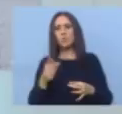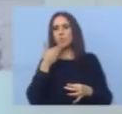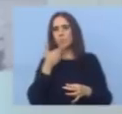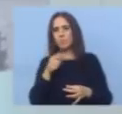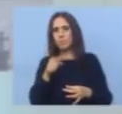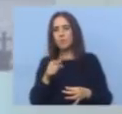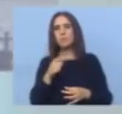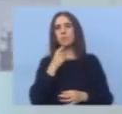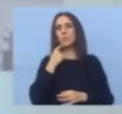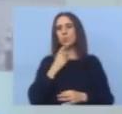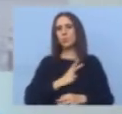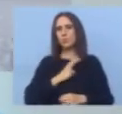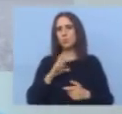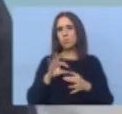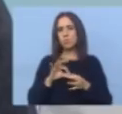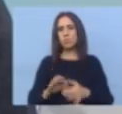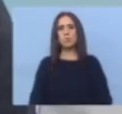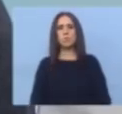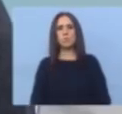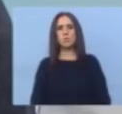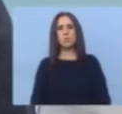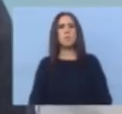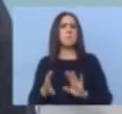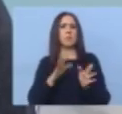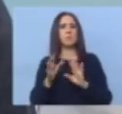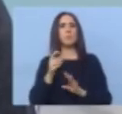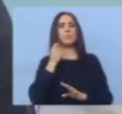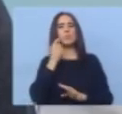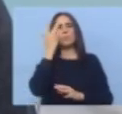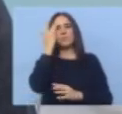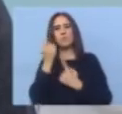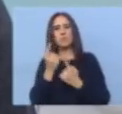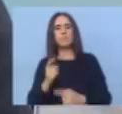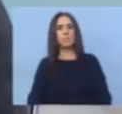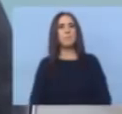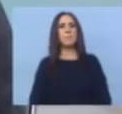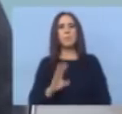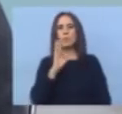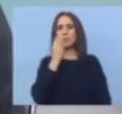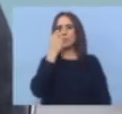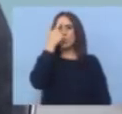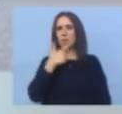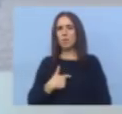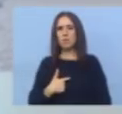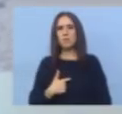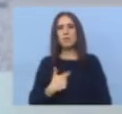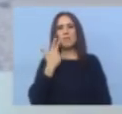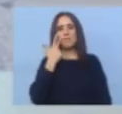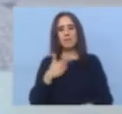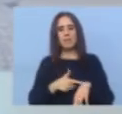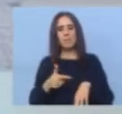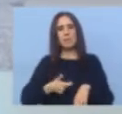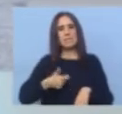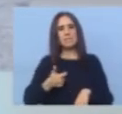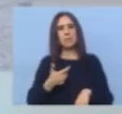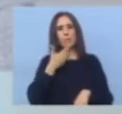tirar? Mais ou menos. Acho que há em cursos que é mais fácil. Com ser estudante, com este tempo da vida em que se procura, sobretudo,